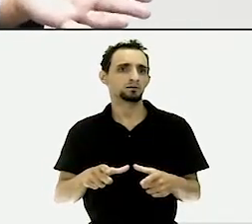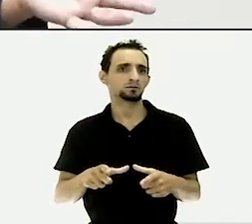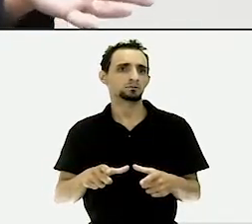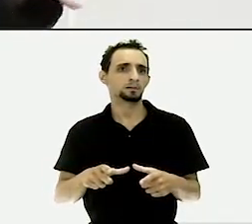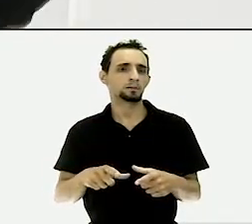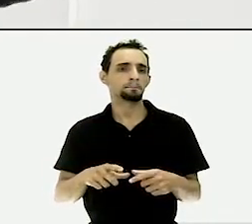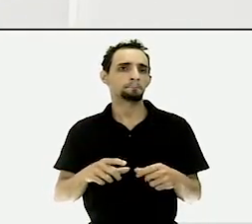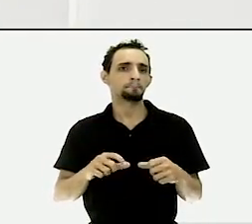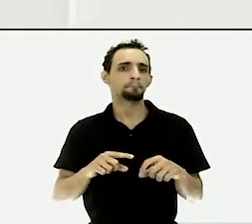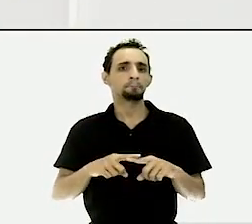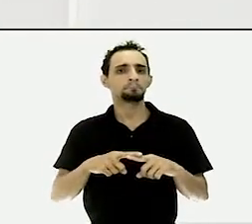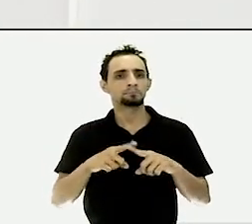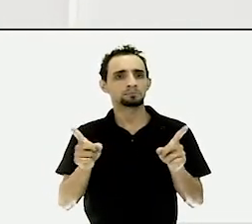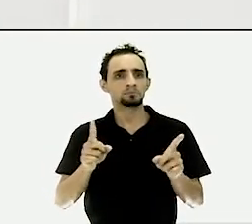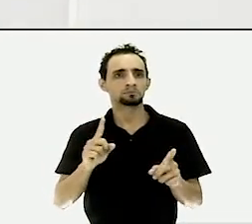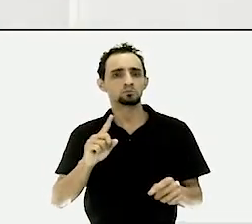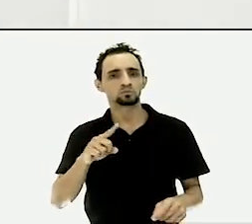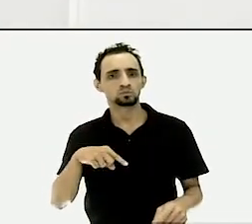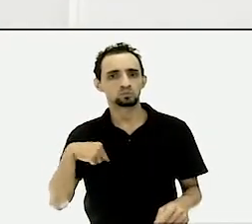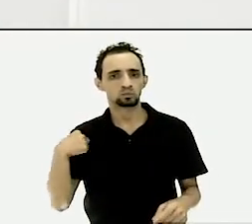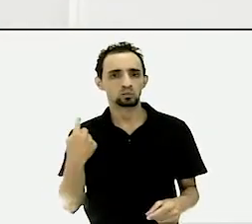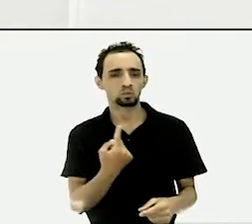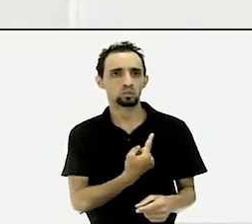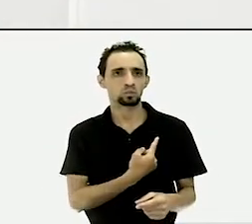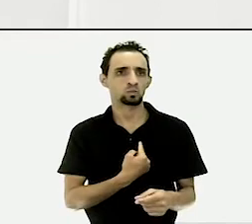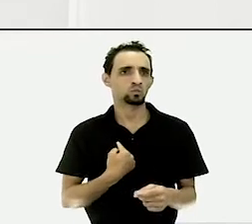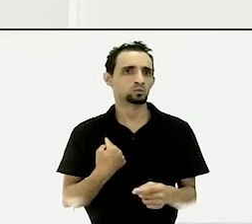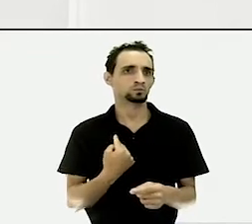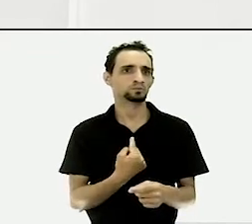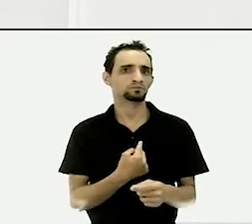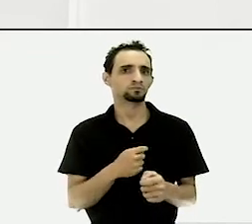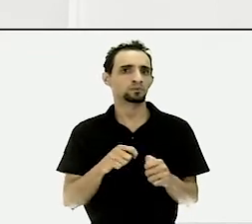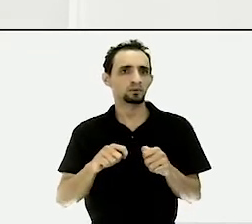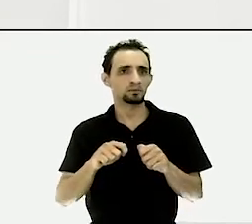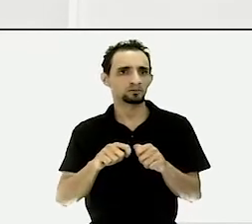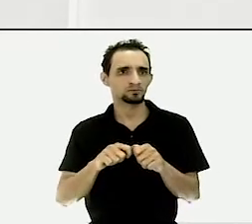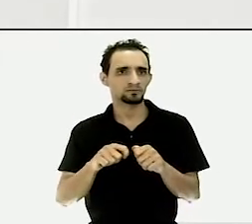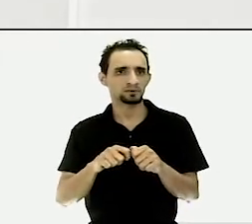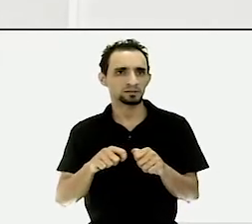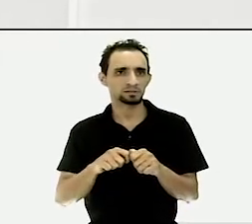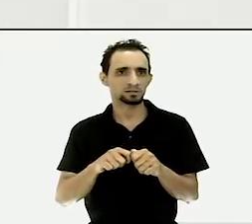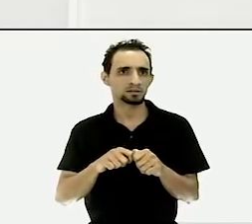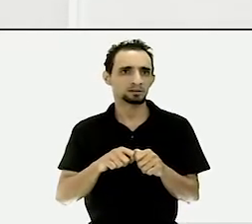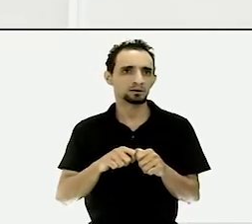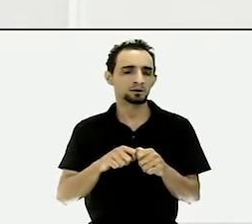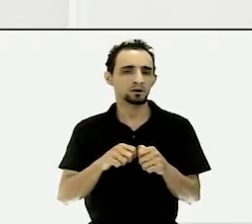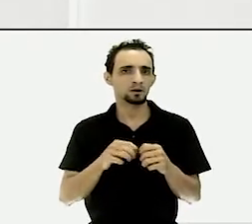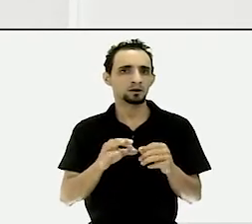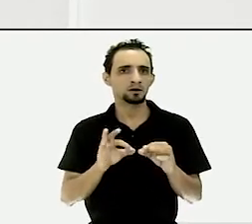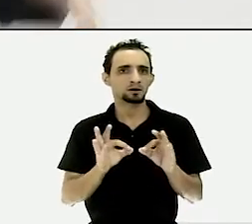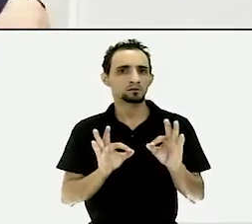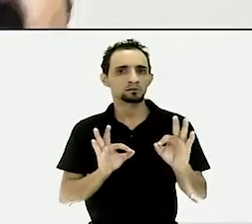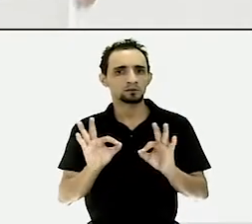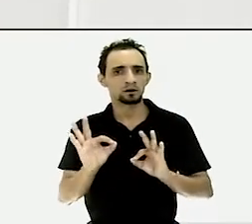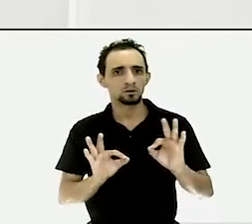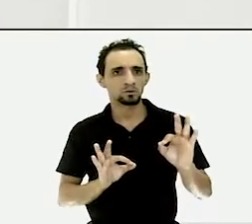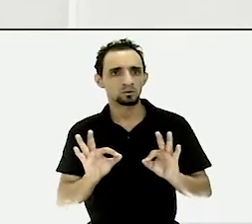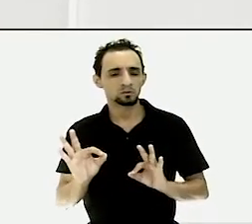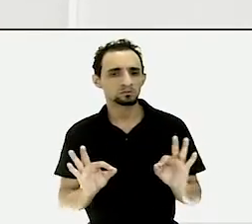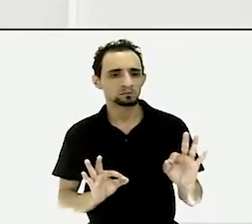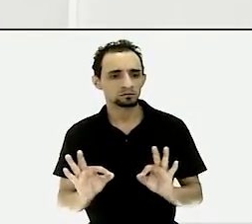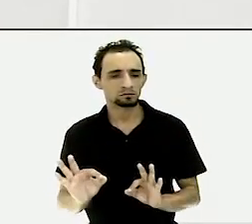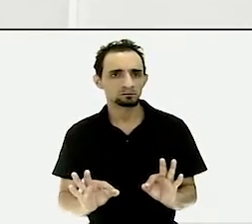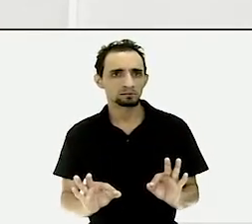né? Rapidamente fazer o 45 rural para poder a clientela estacionar o carro. Mas quanto a isso aí